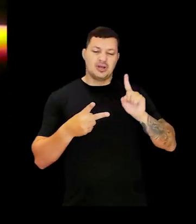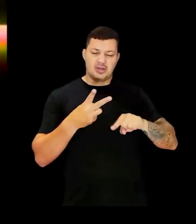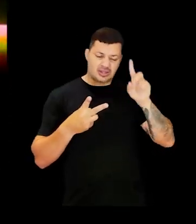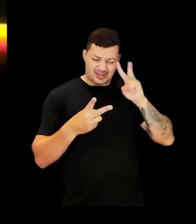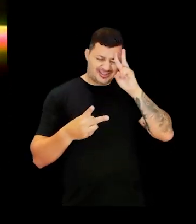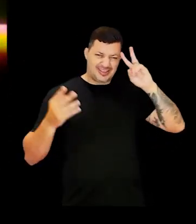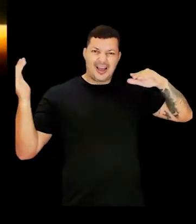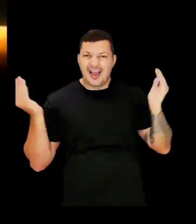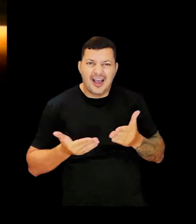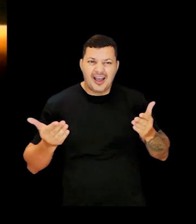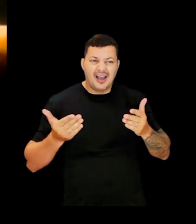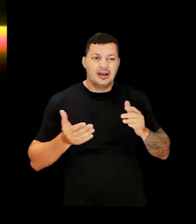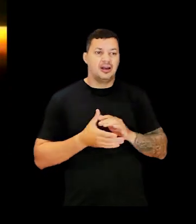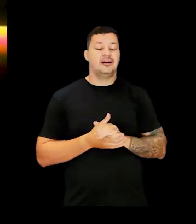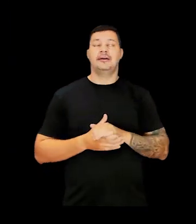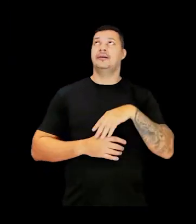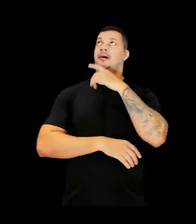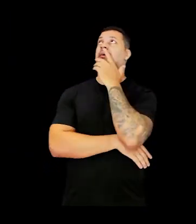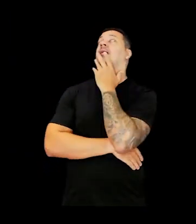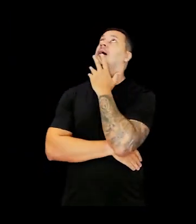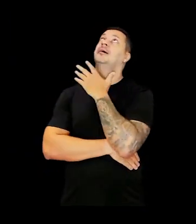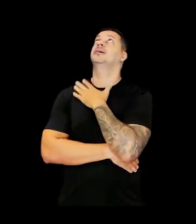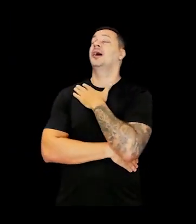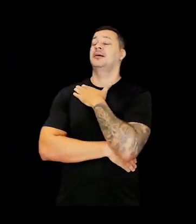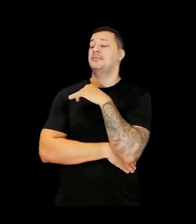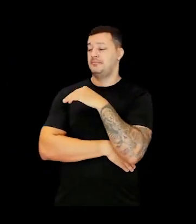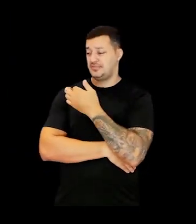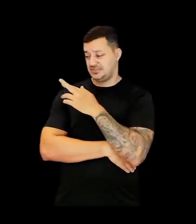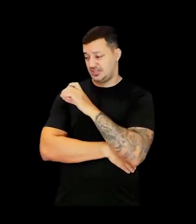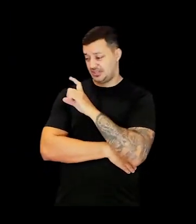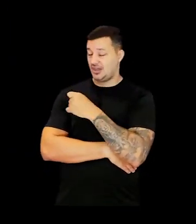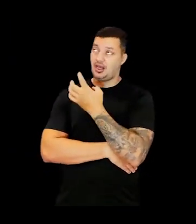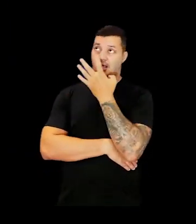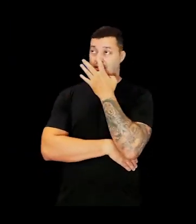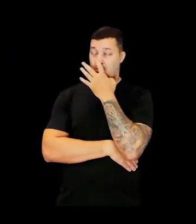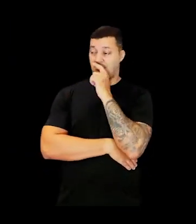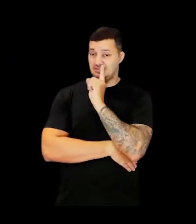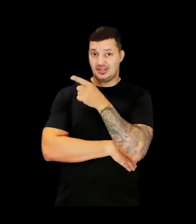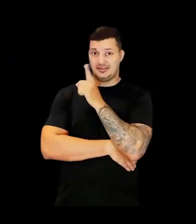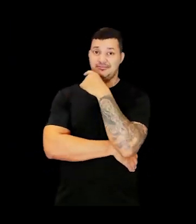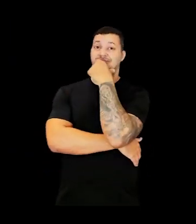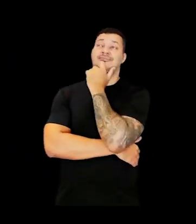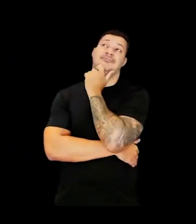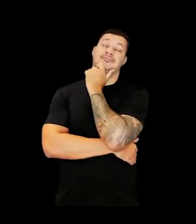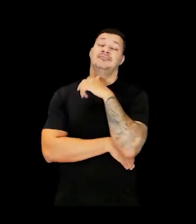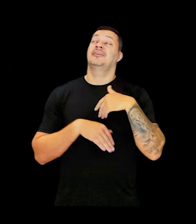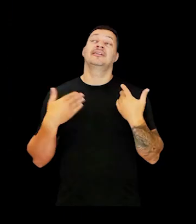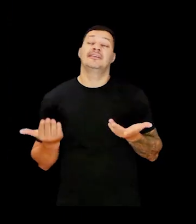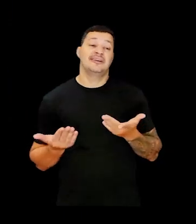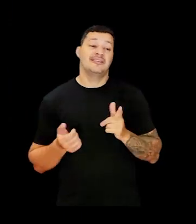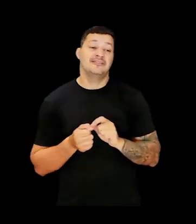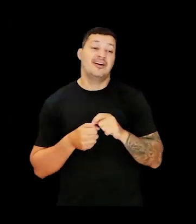plena segunda-feira! Ai, Mercedes, eu tô cansada de ficar ajoelhada aqui.